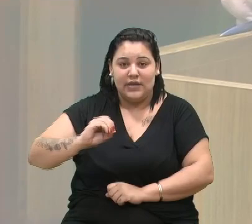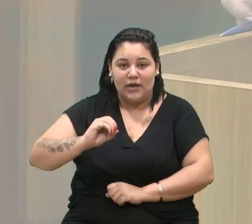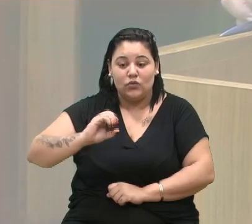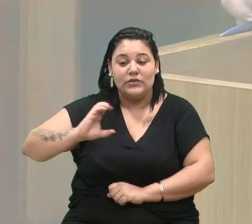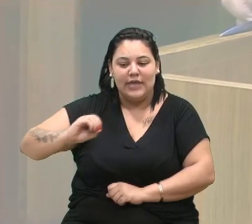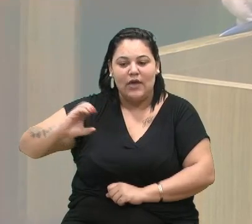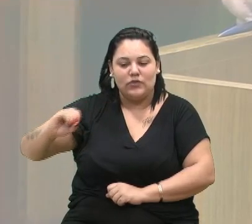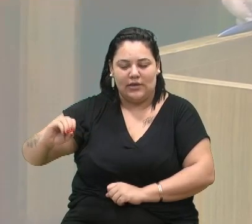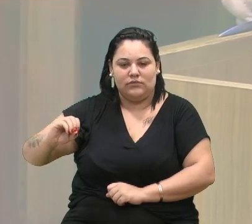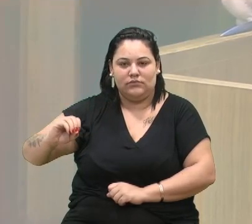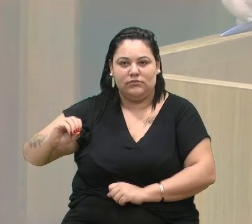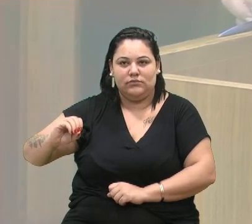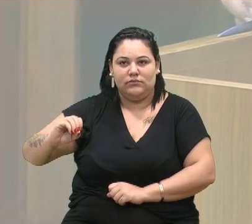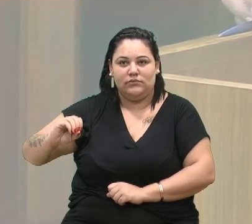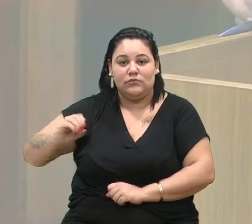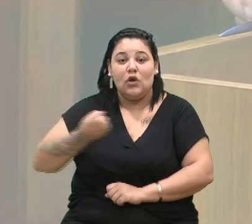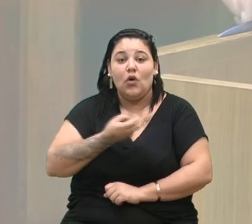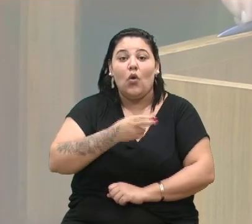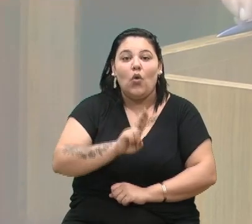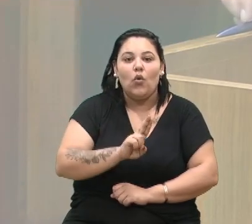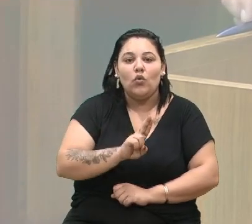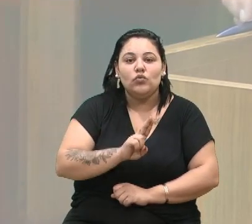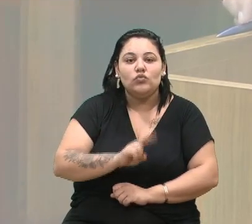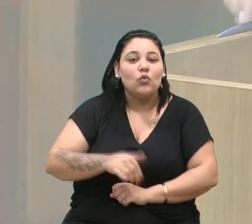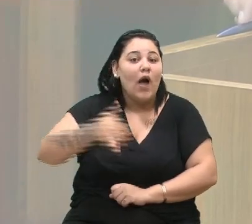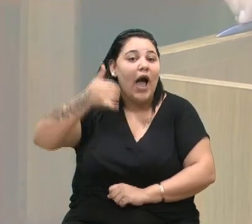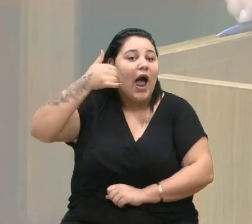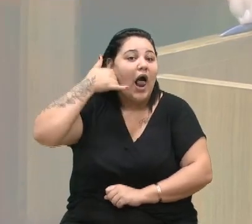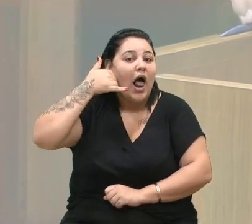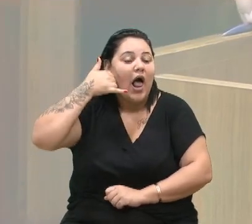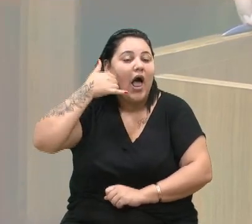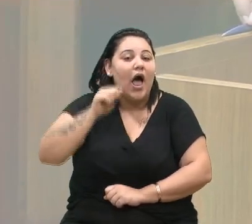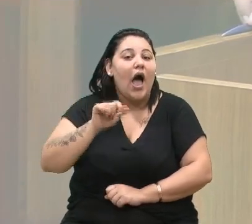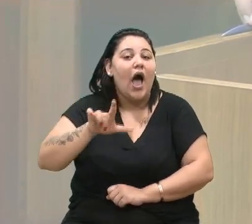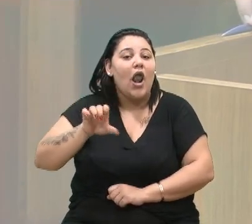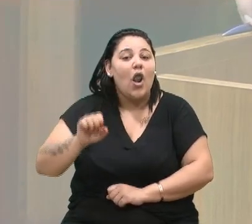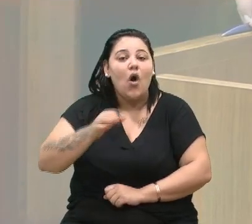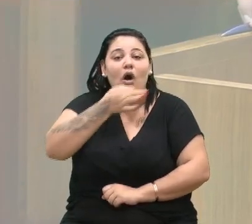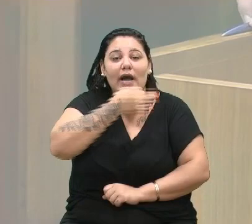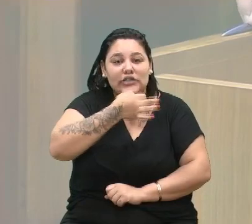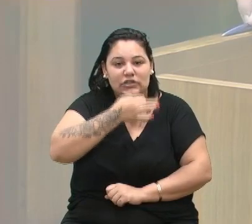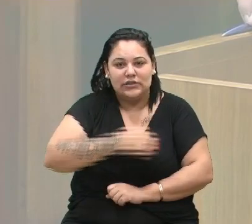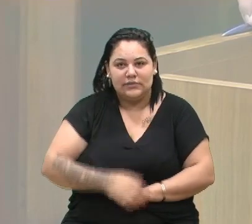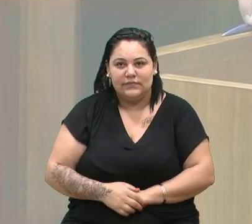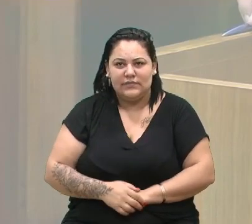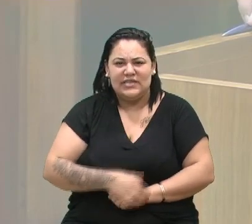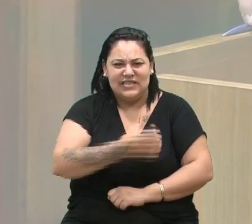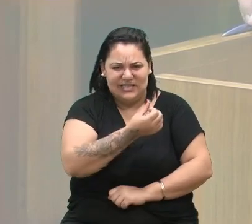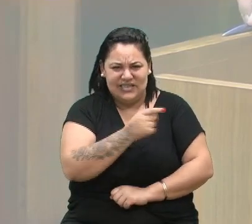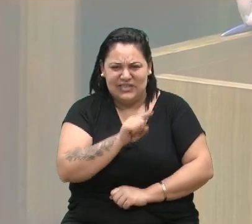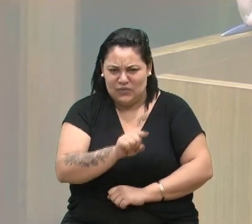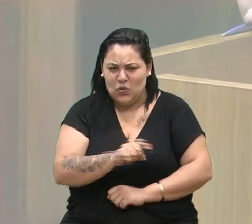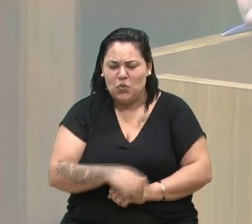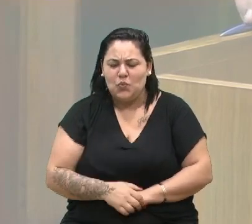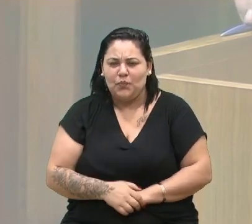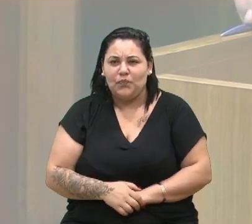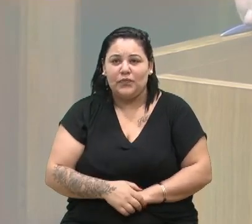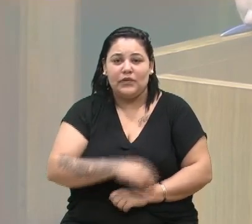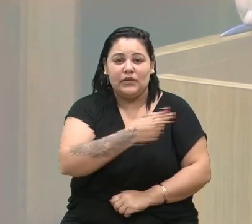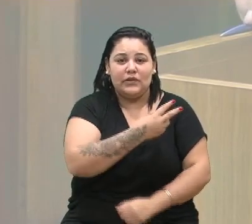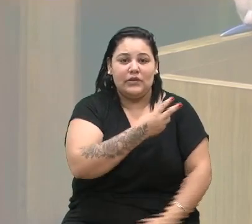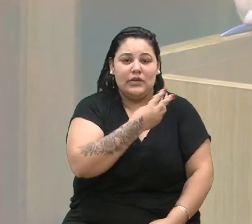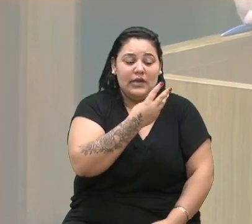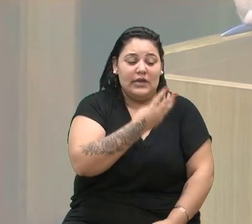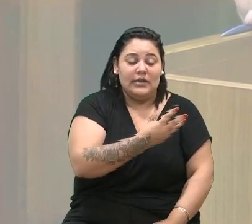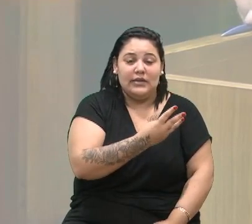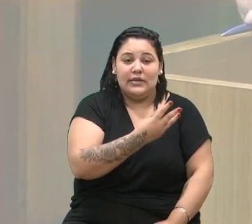0000 ou no Alô Caxias. Então, 6.000, né? 3218